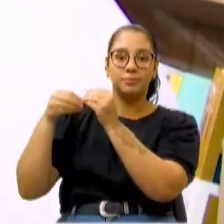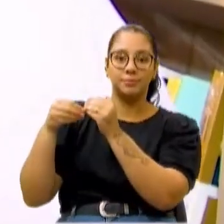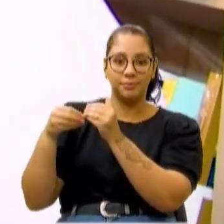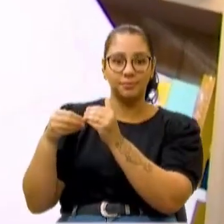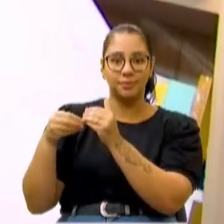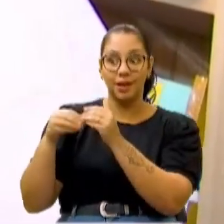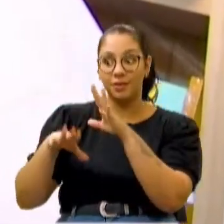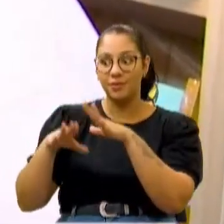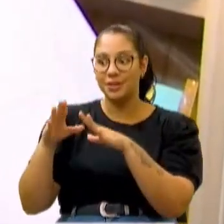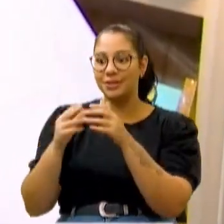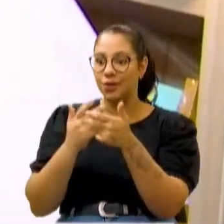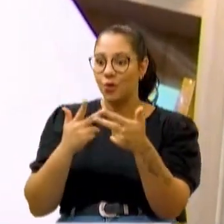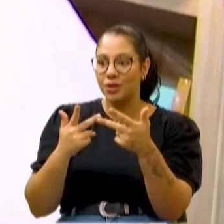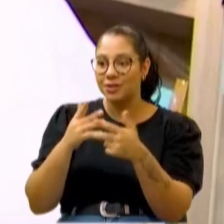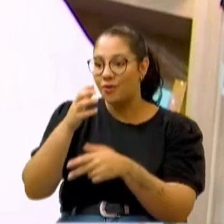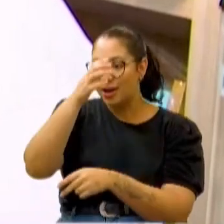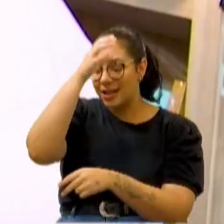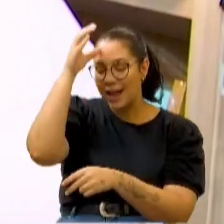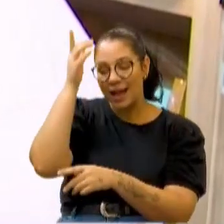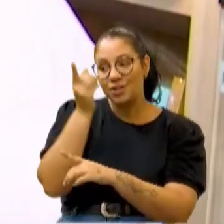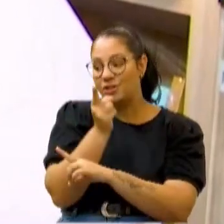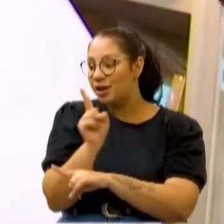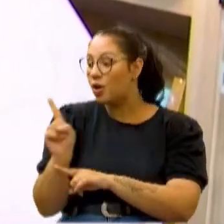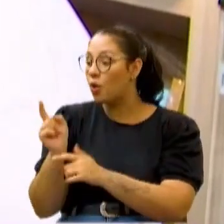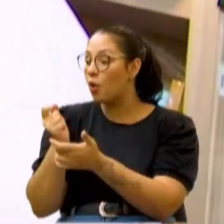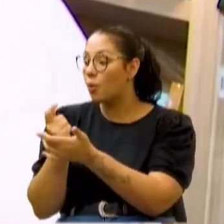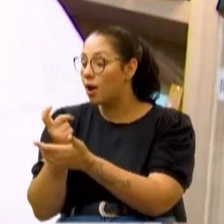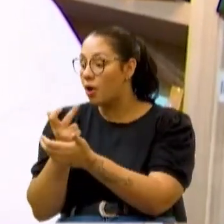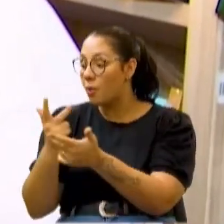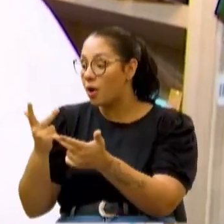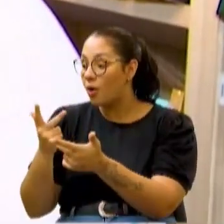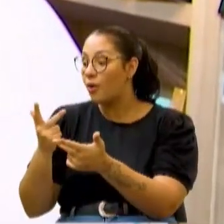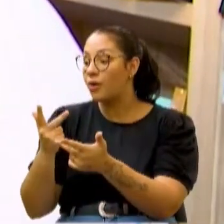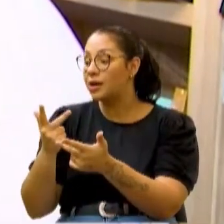pode superar a expectativa dele, né? Claro. Ele veio